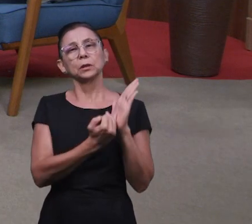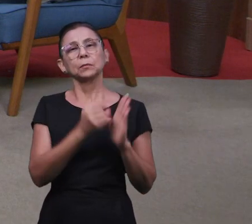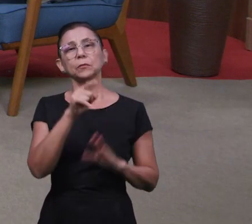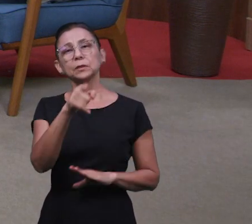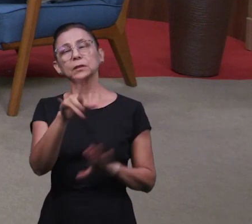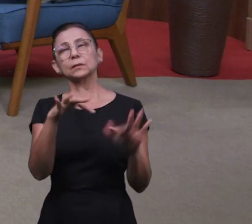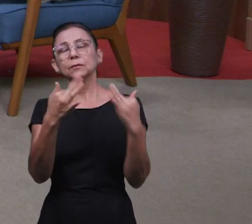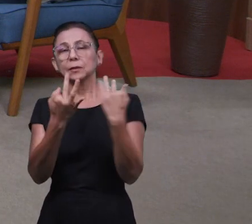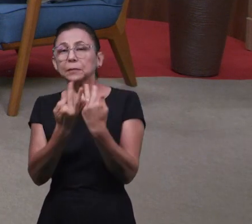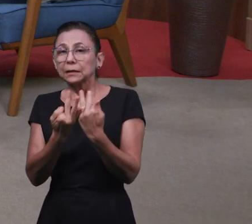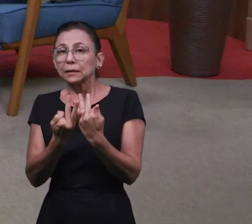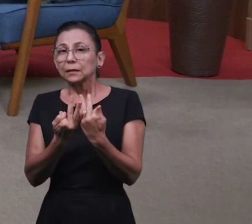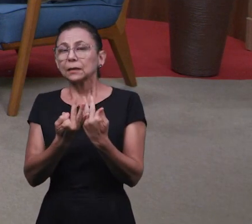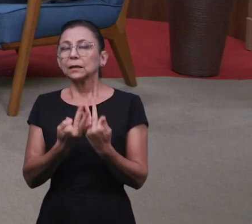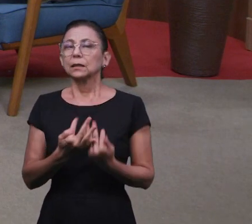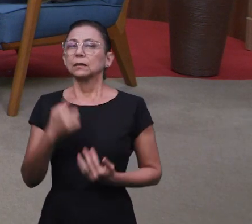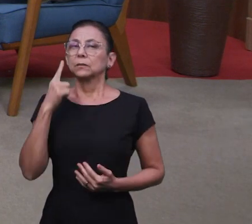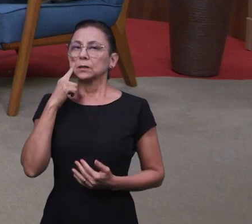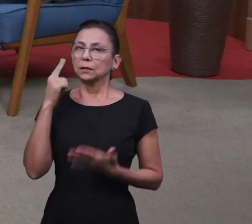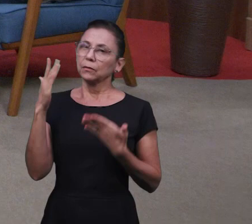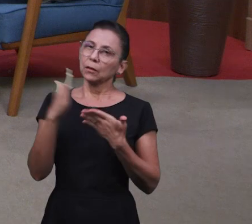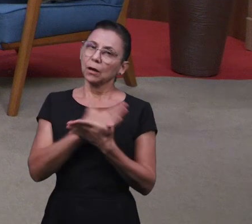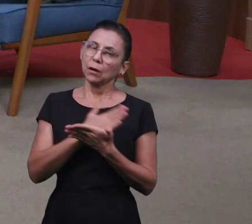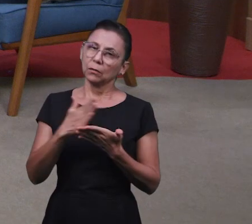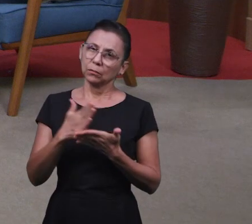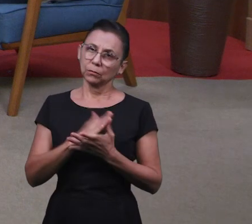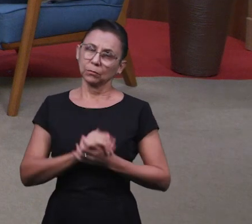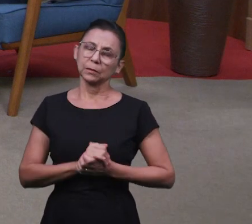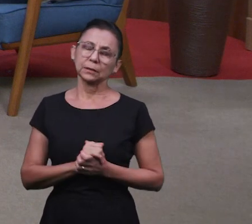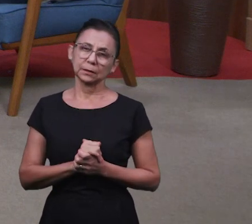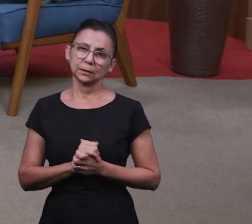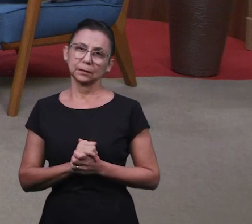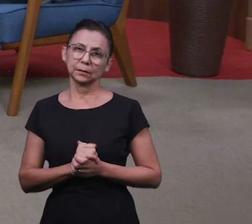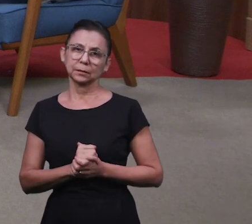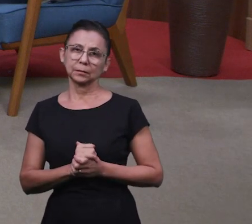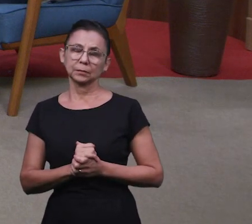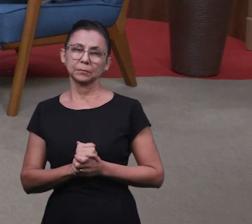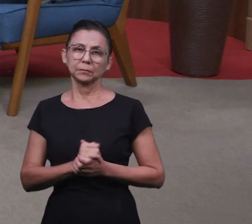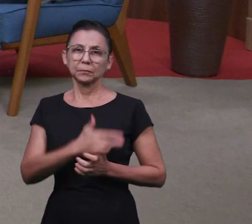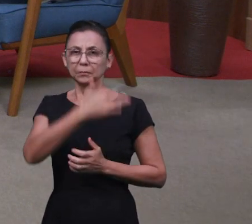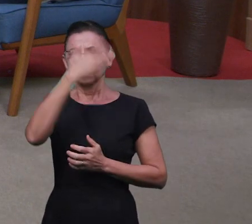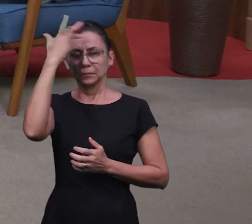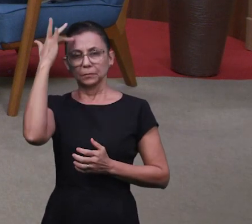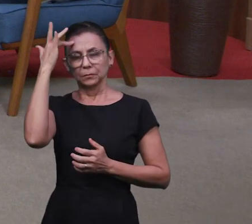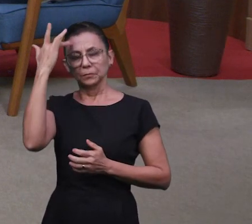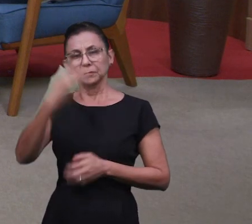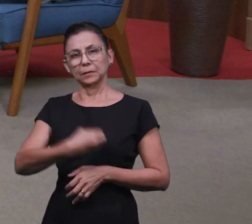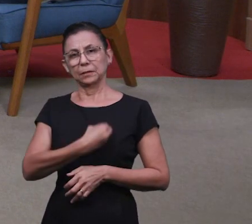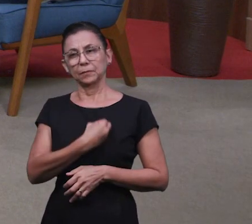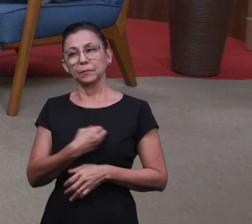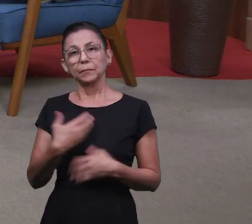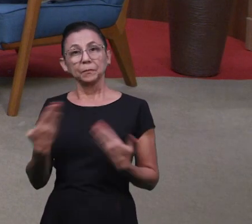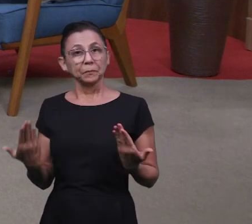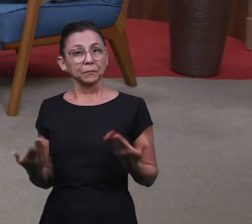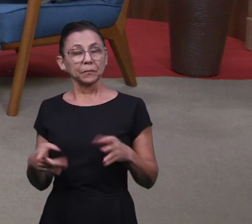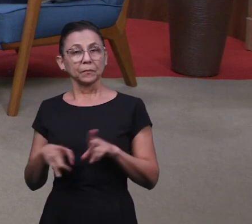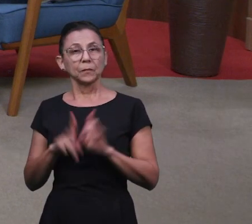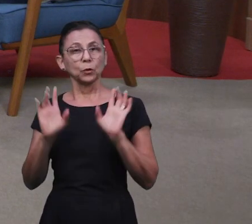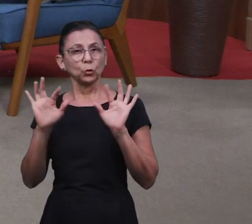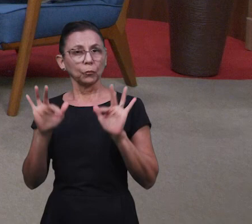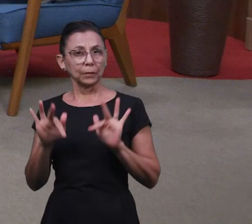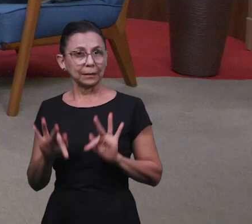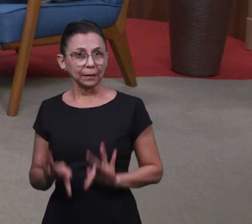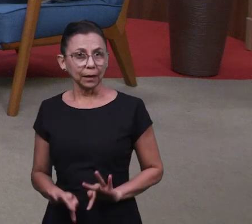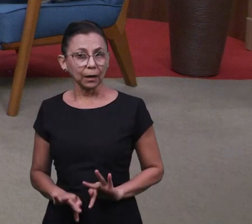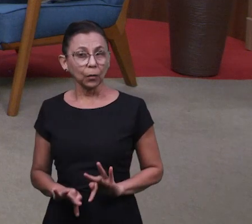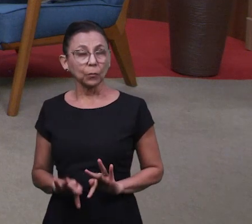você, para sua família. Enfim, você viu aqui algumas participações que nós trouxemos. Agora, nesse final, nós também trazemos um